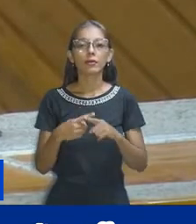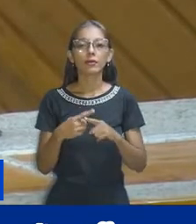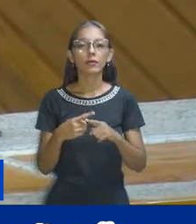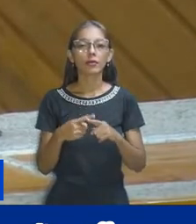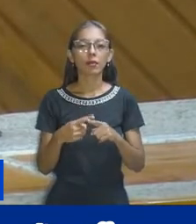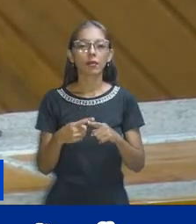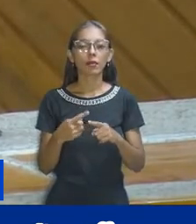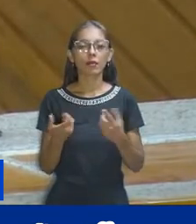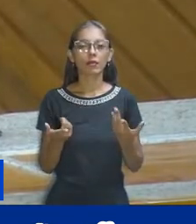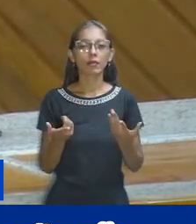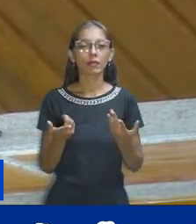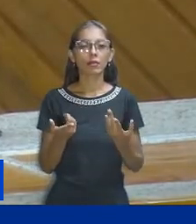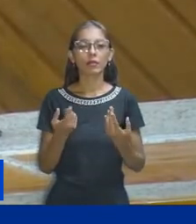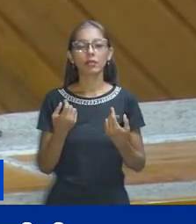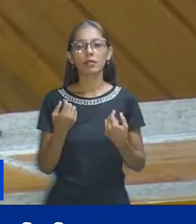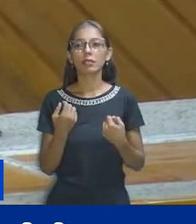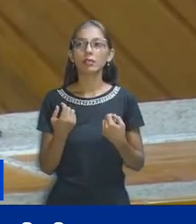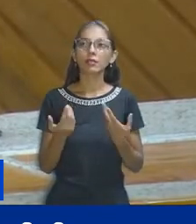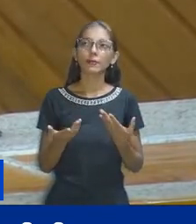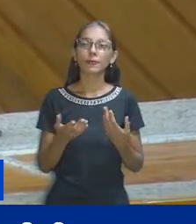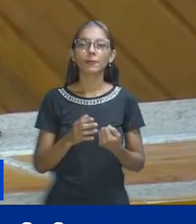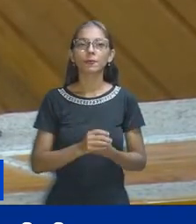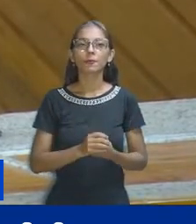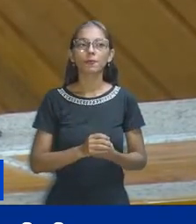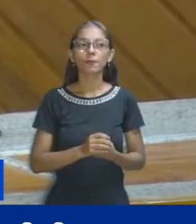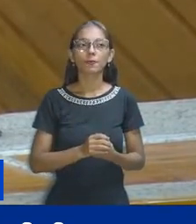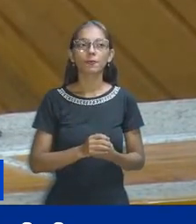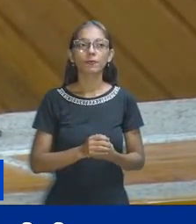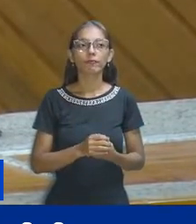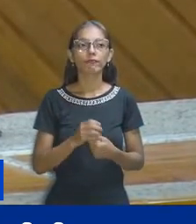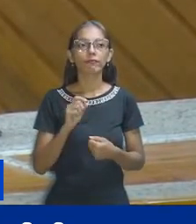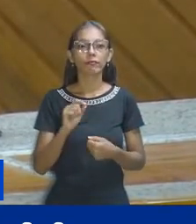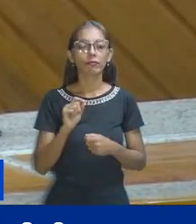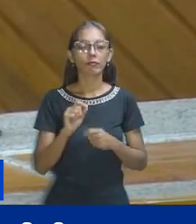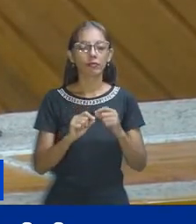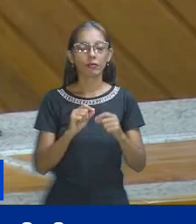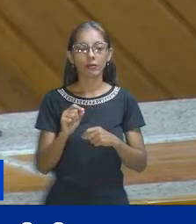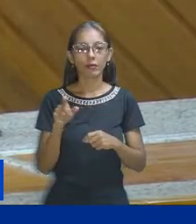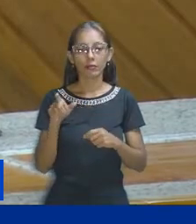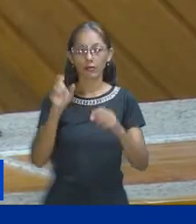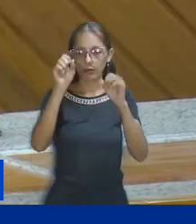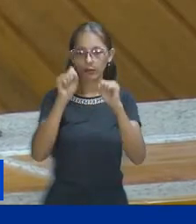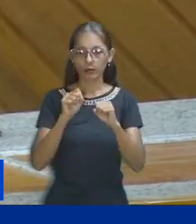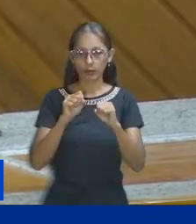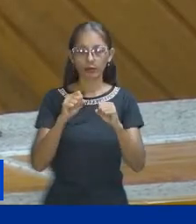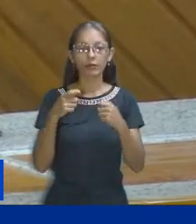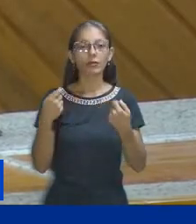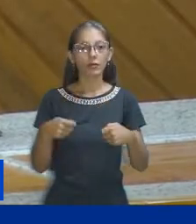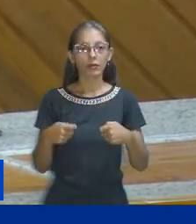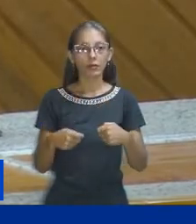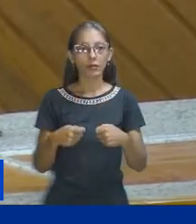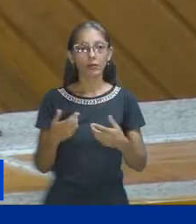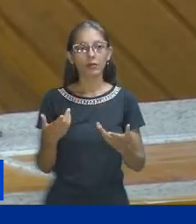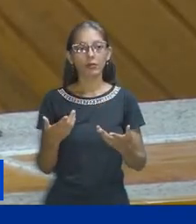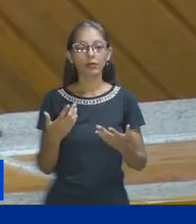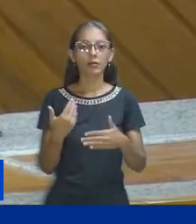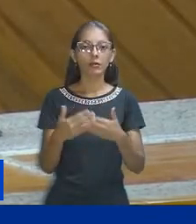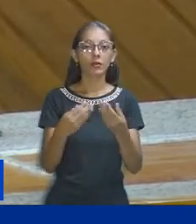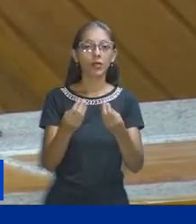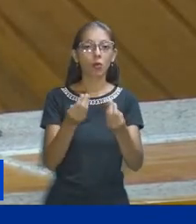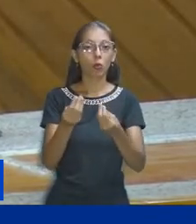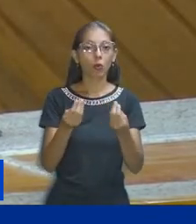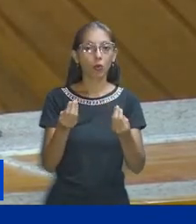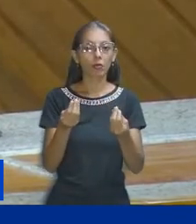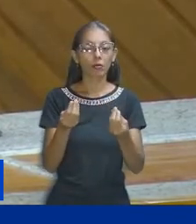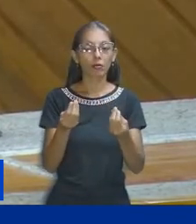a gente está diante de uma situação que envolve matéria probatória, sobretudo testemunhal, não há outro ponto.